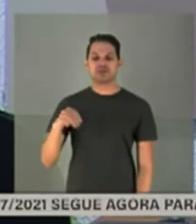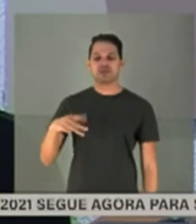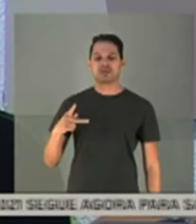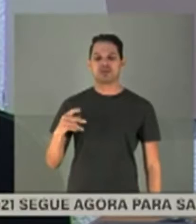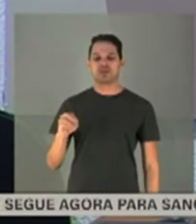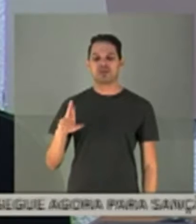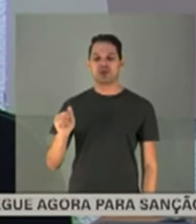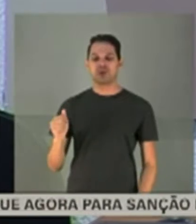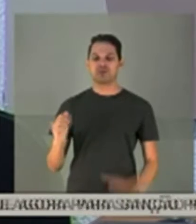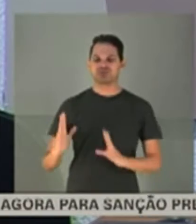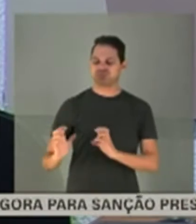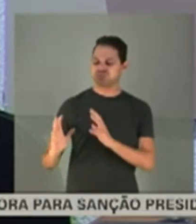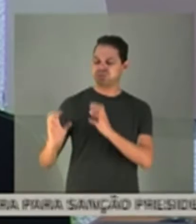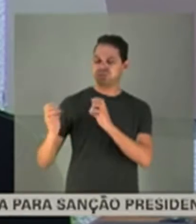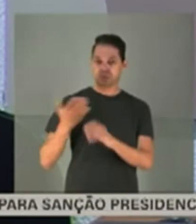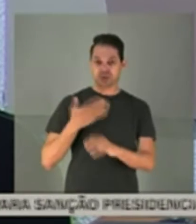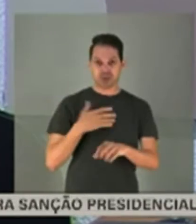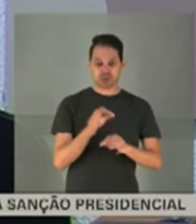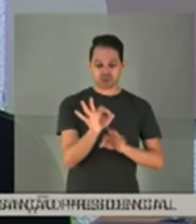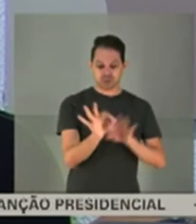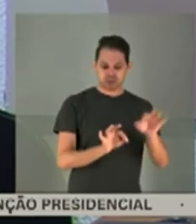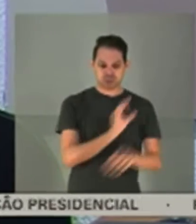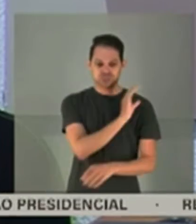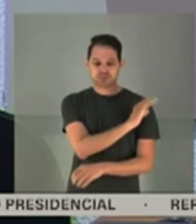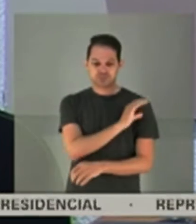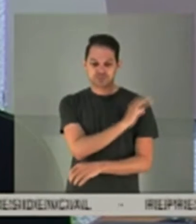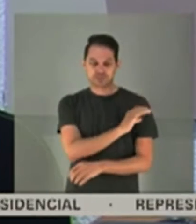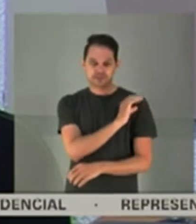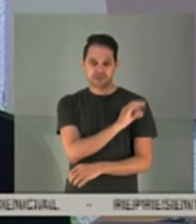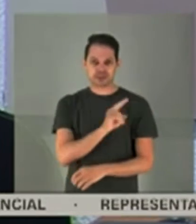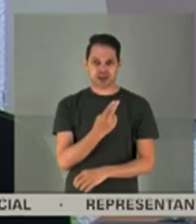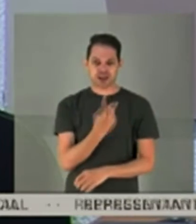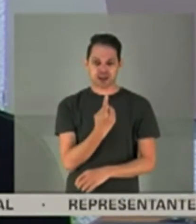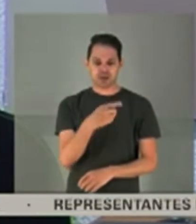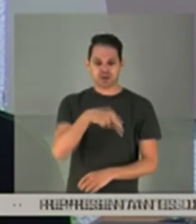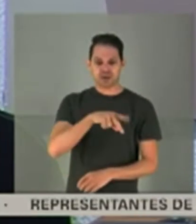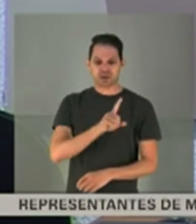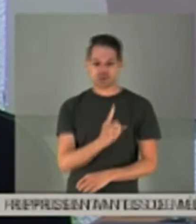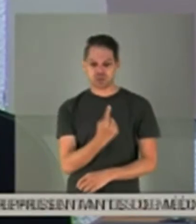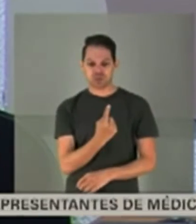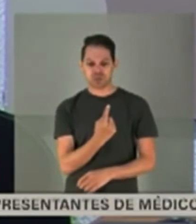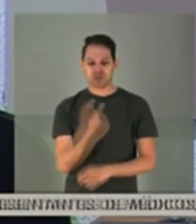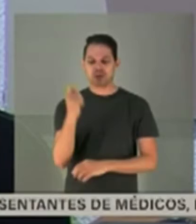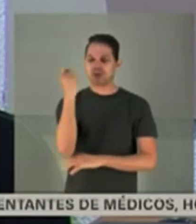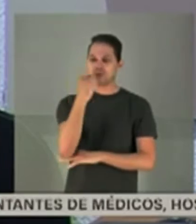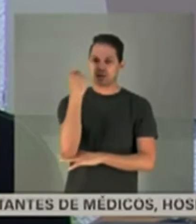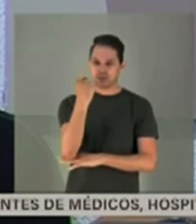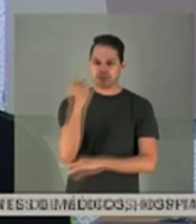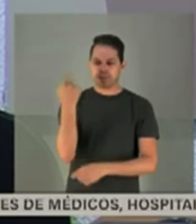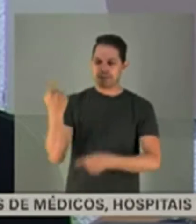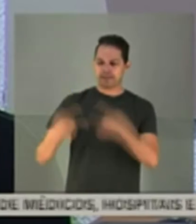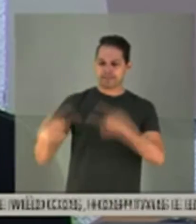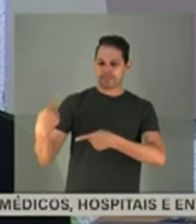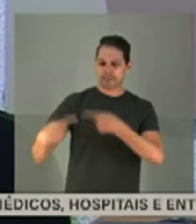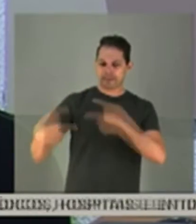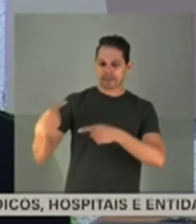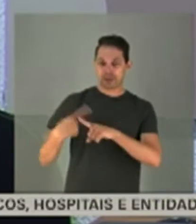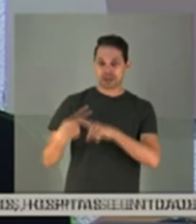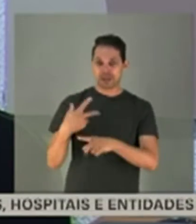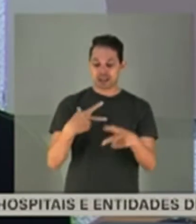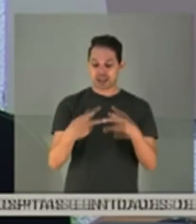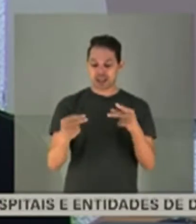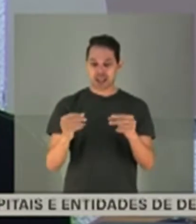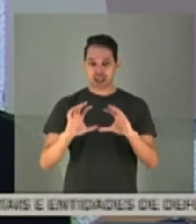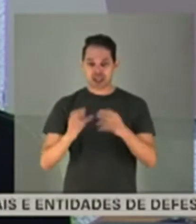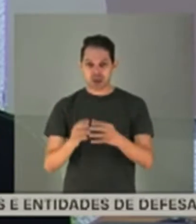estava coordenando o H1N1, o enfrentamento do H1N1. Eu briguei na Rádio Gaúcha com ele. Briguei não, tive um debate com ele, porque ele queria vacinar só o grupo de risco